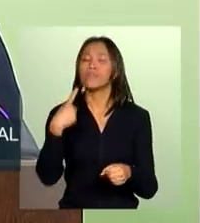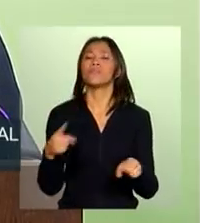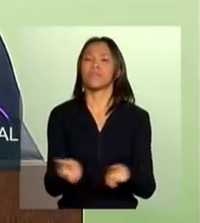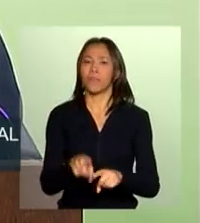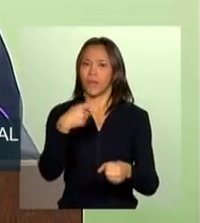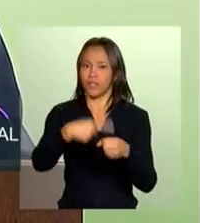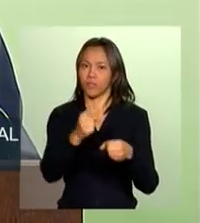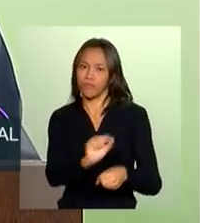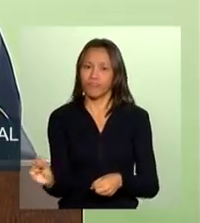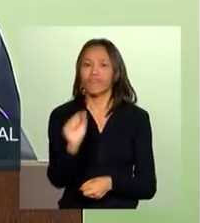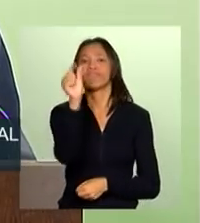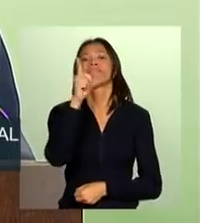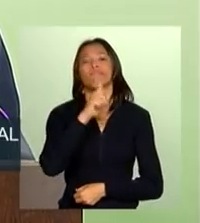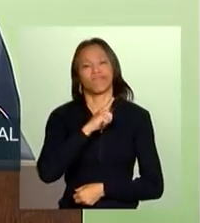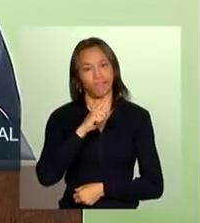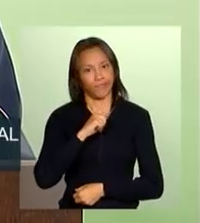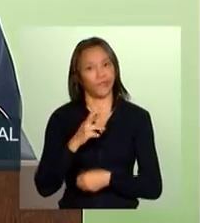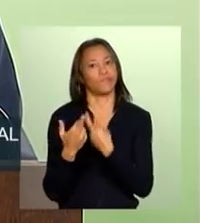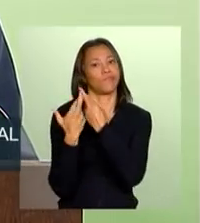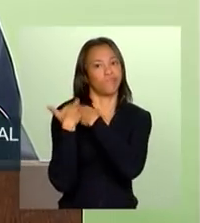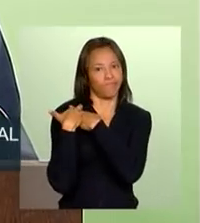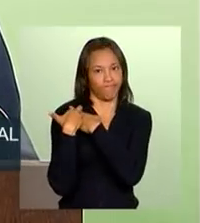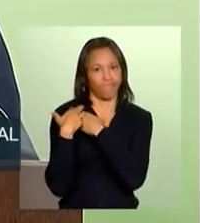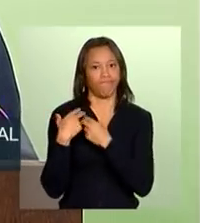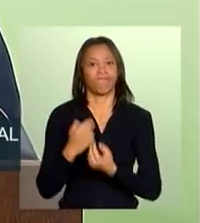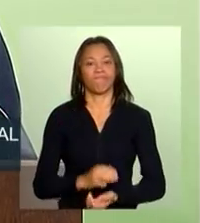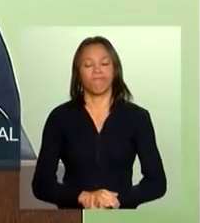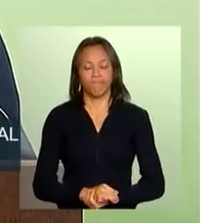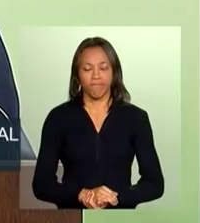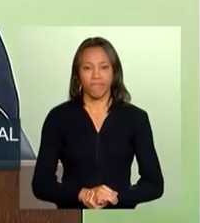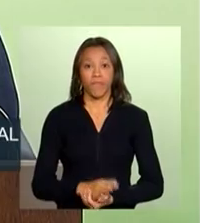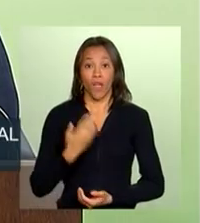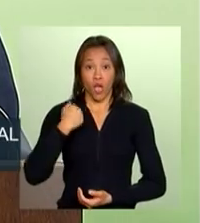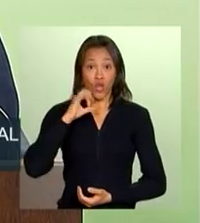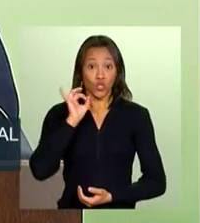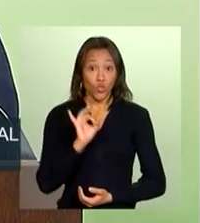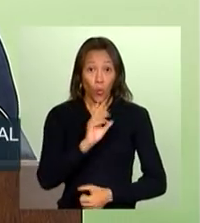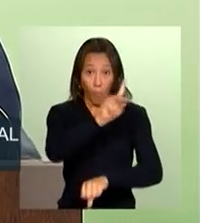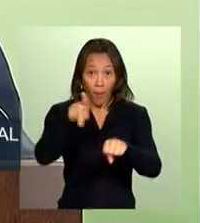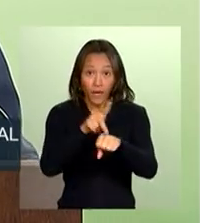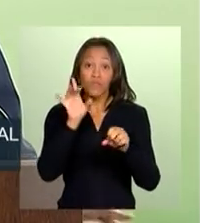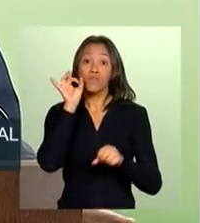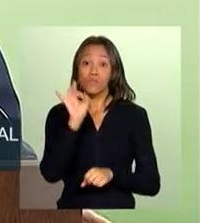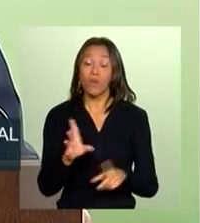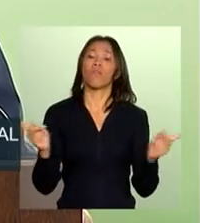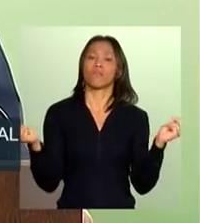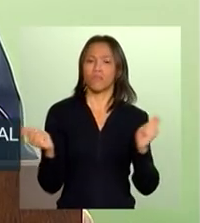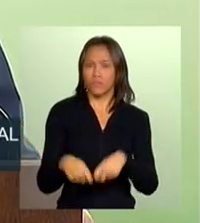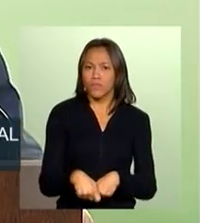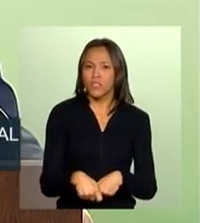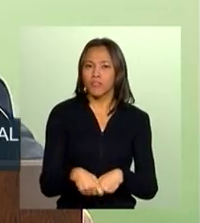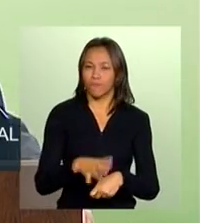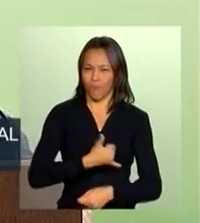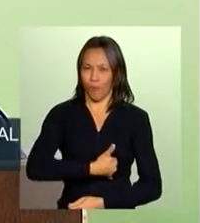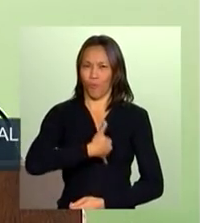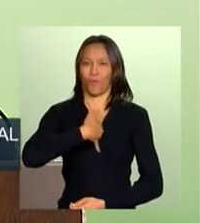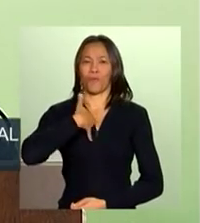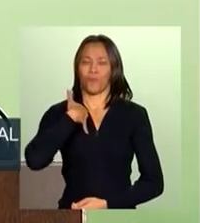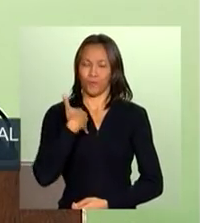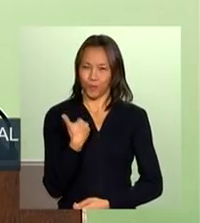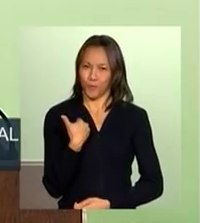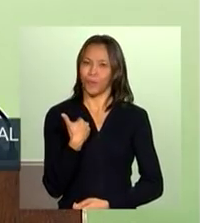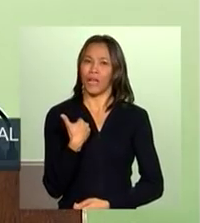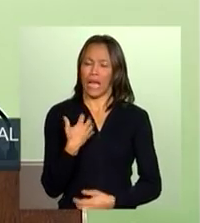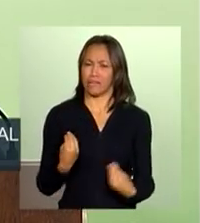prefeituras t. Nosso país só poderá se orgulhar